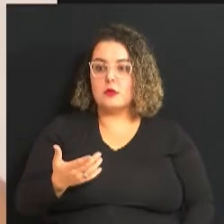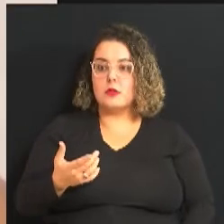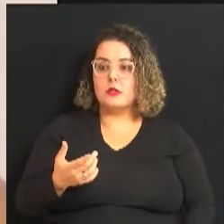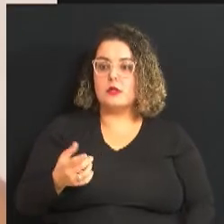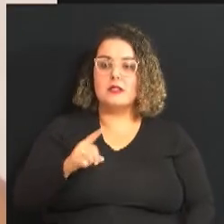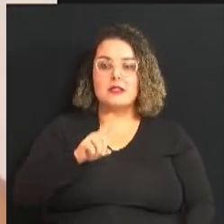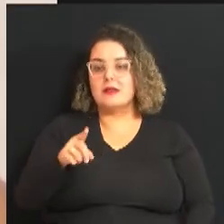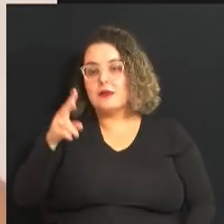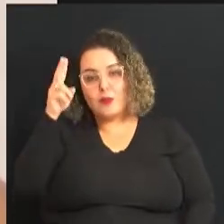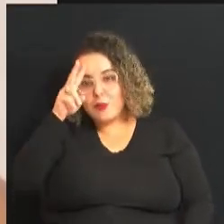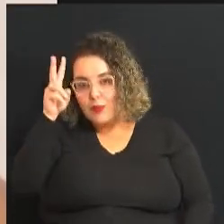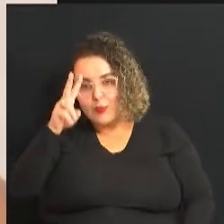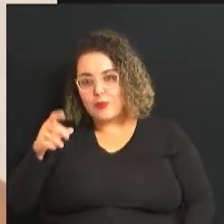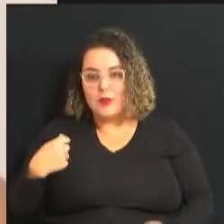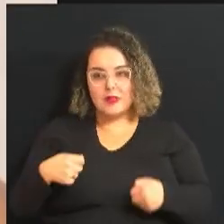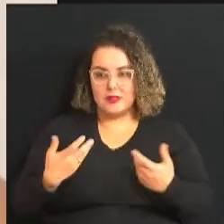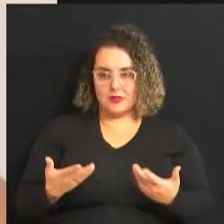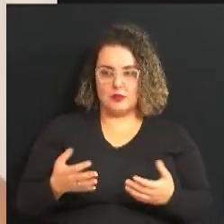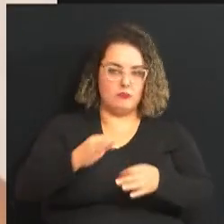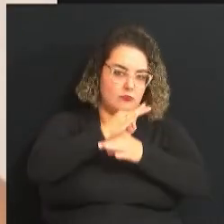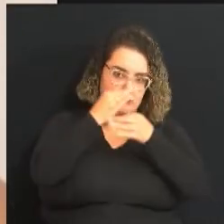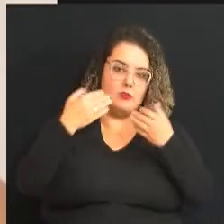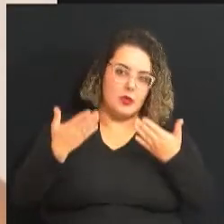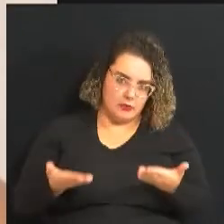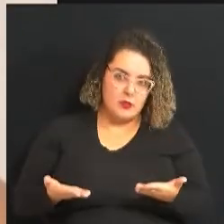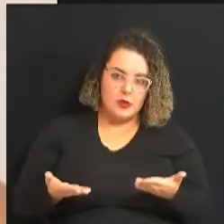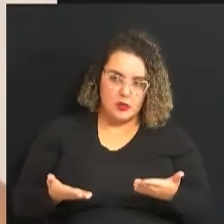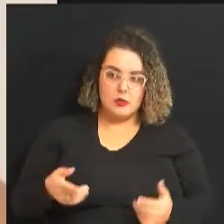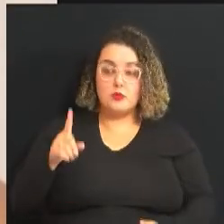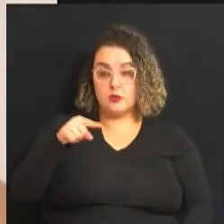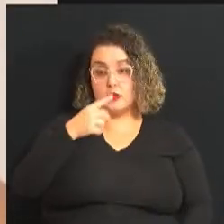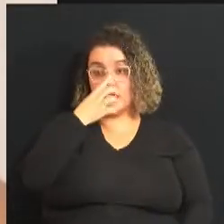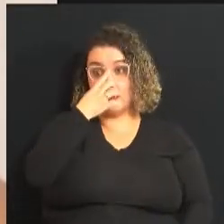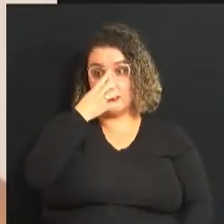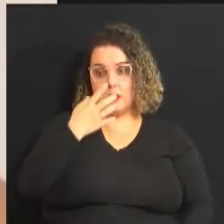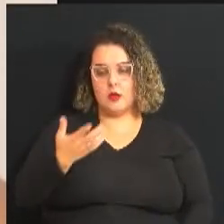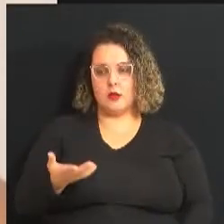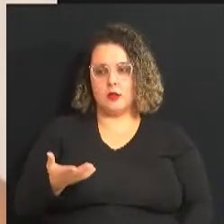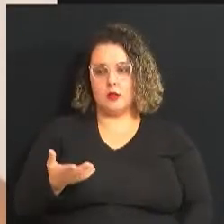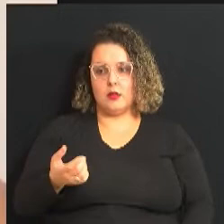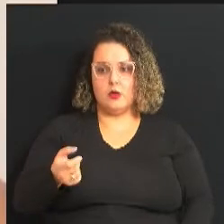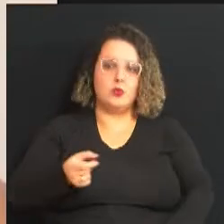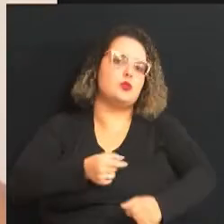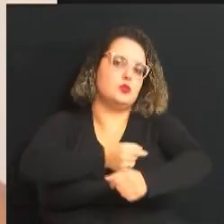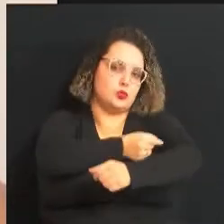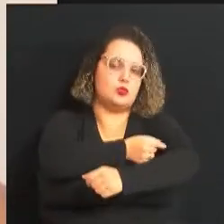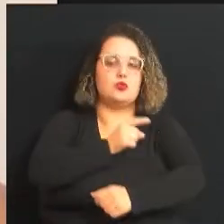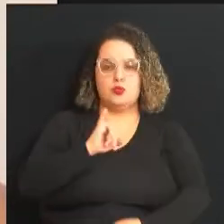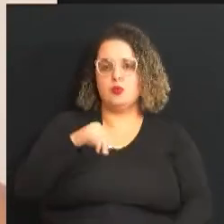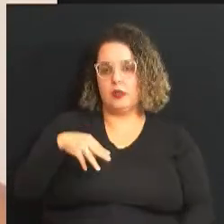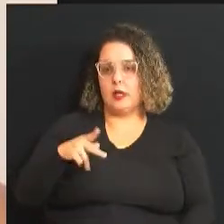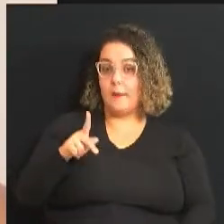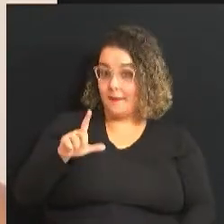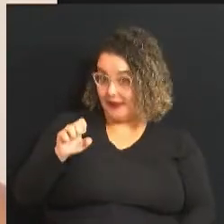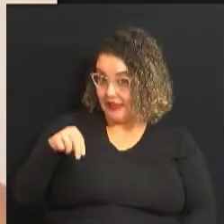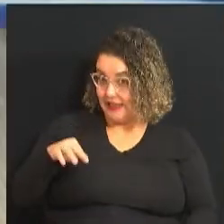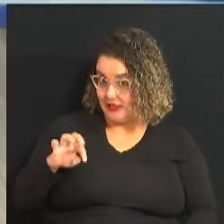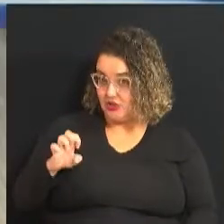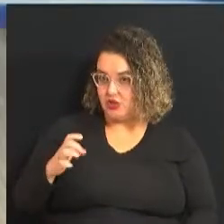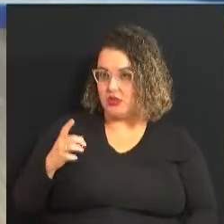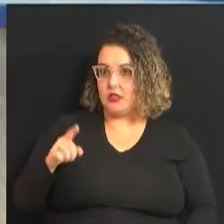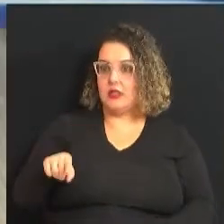da lembrança diária é perfeito, né? E aí entra, no caso aí, os implantes. Doutora Isabela, também tem o